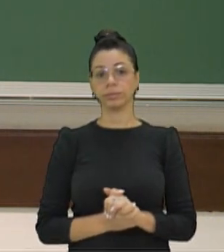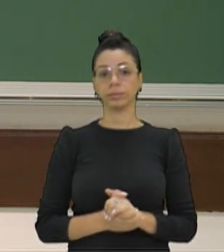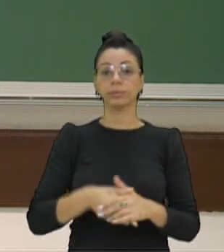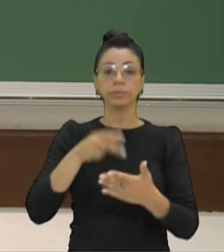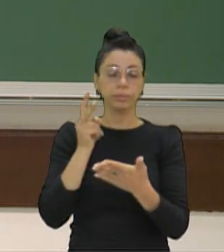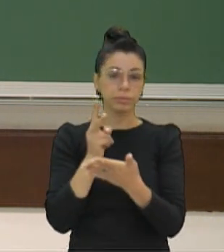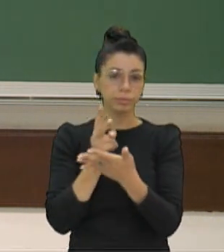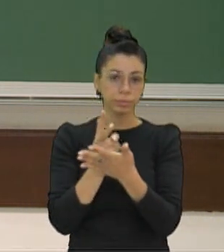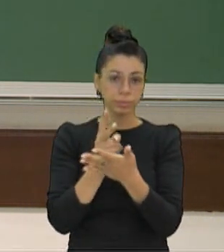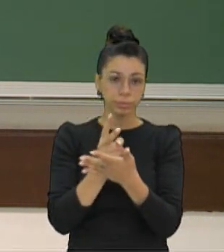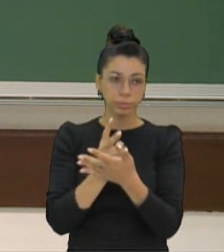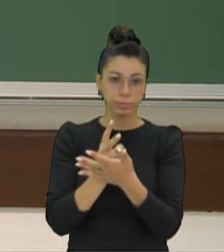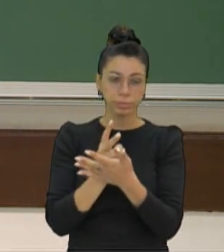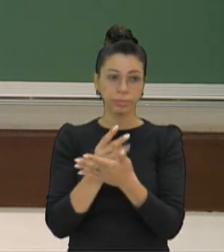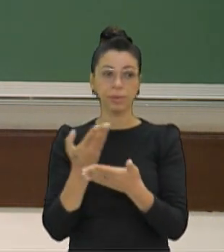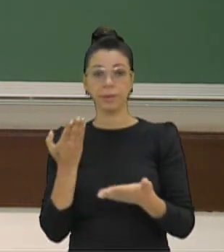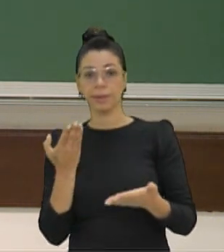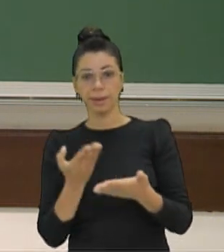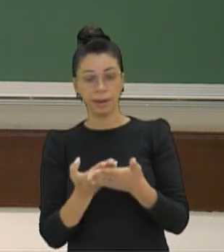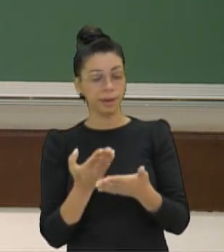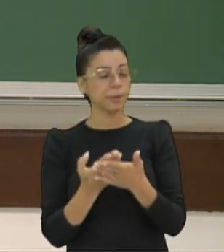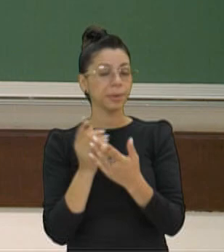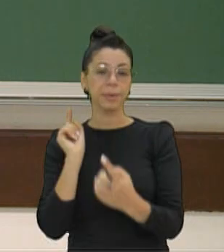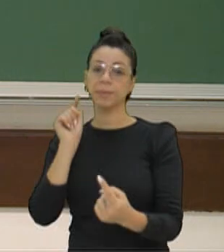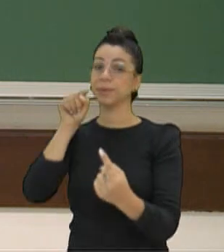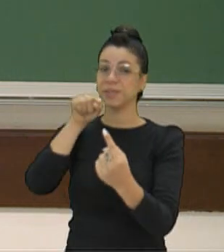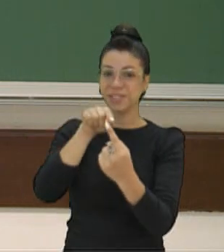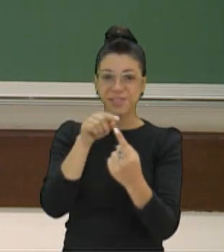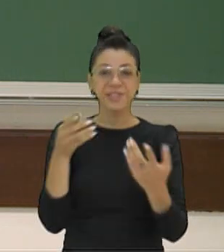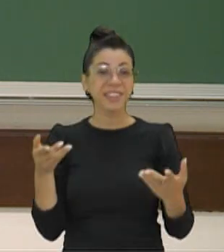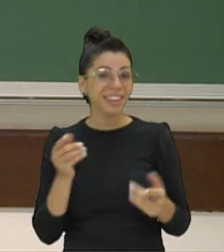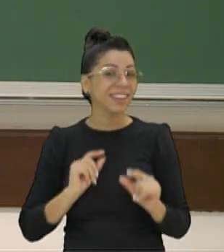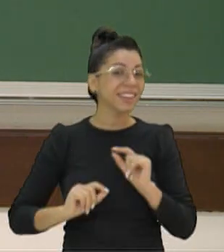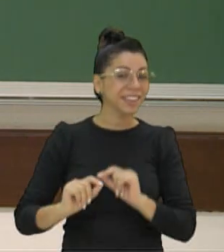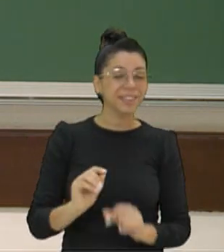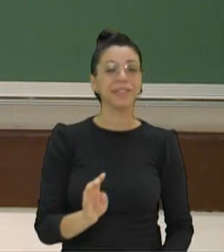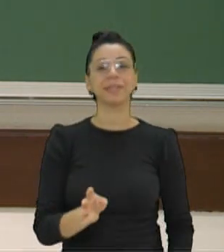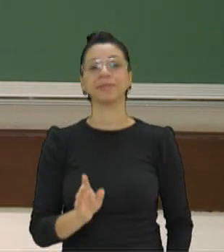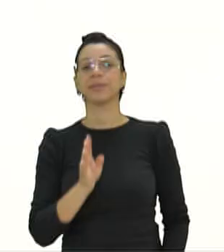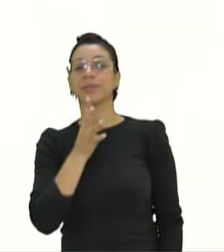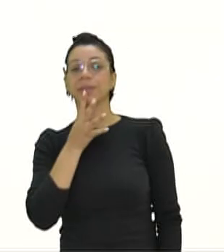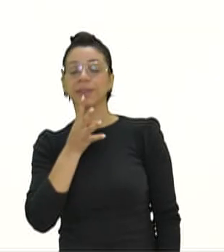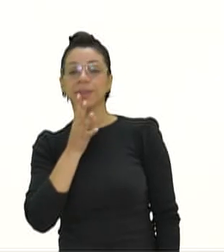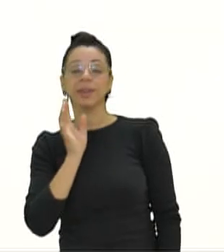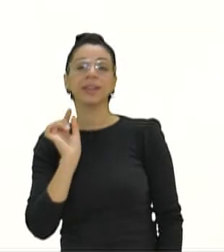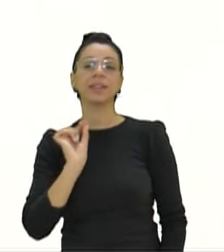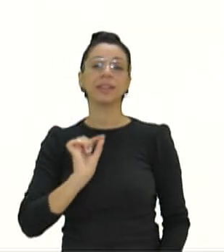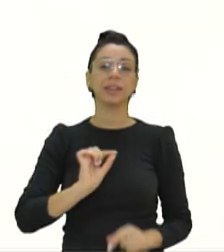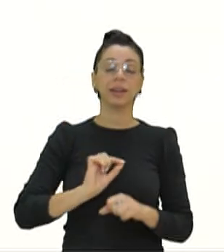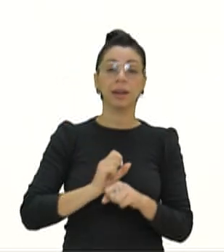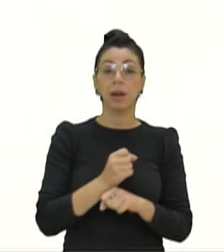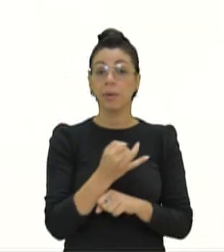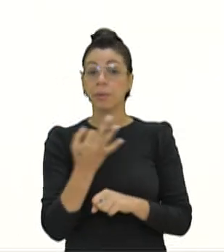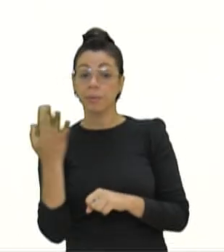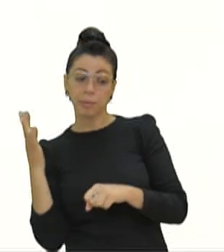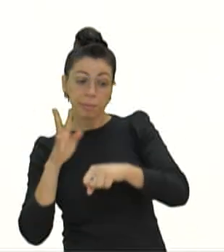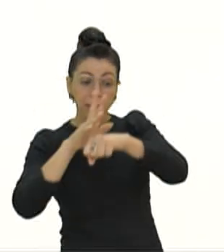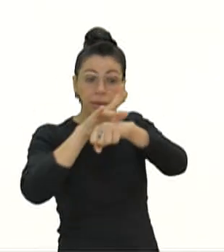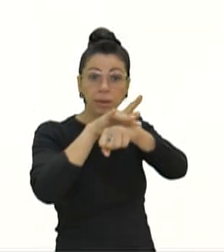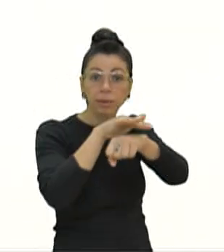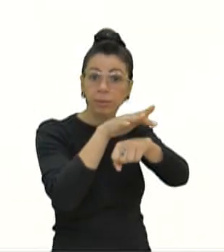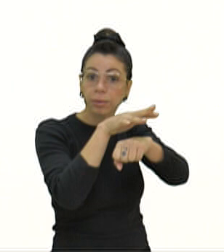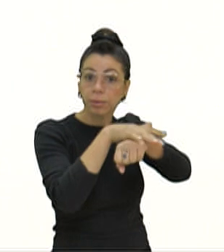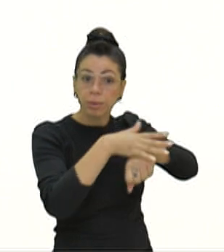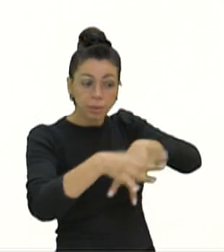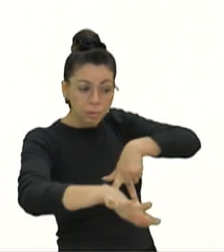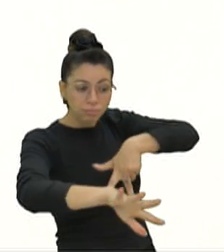Seguindo então, nessa nossa aula eu já comentei, os objetivos são conhecer algumas das doenças que afetam o sistema